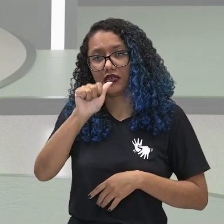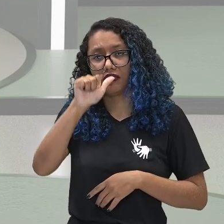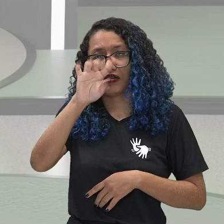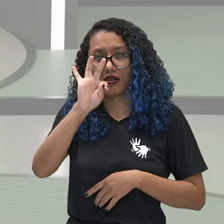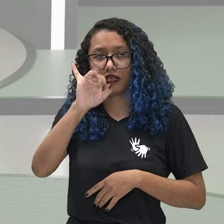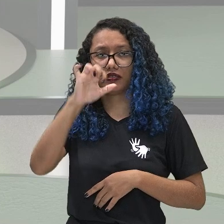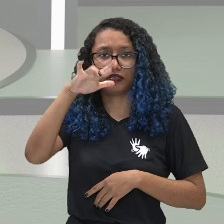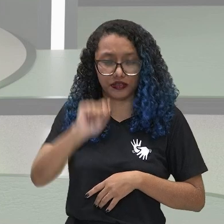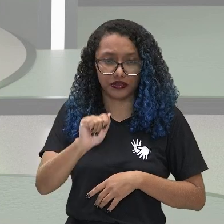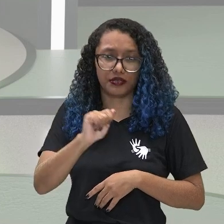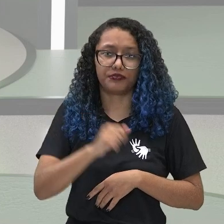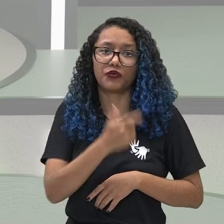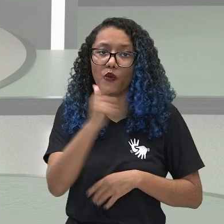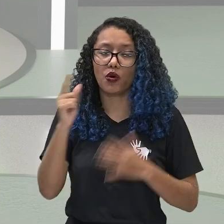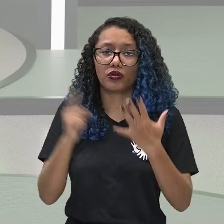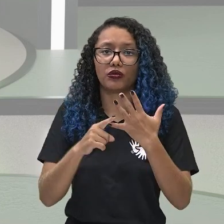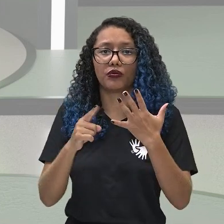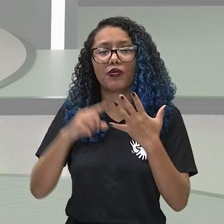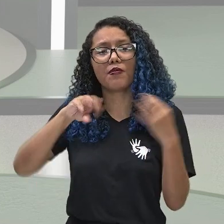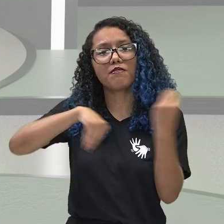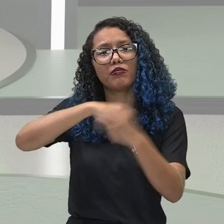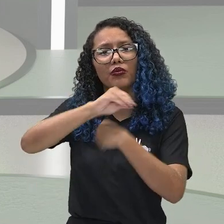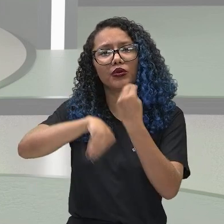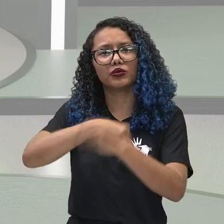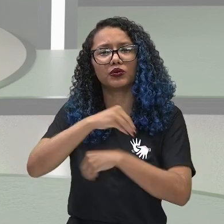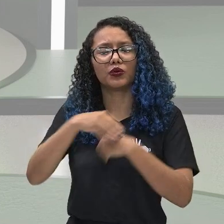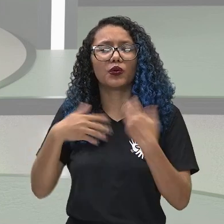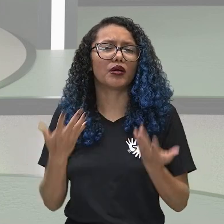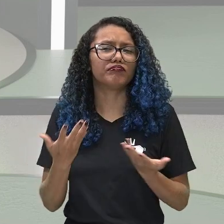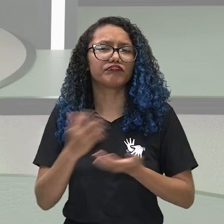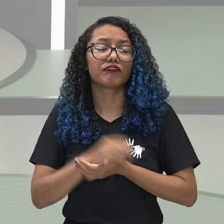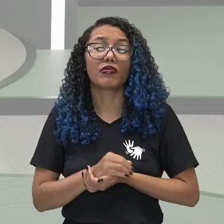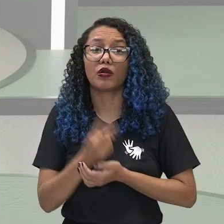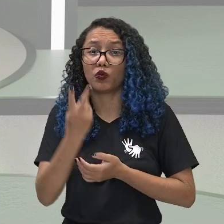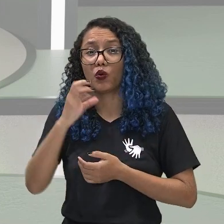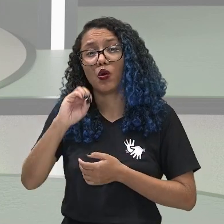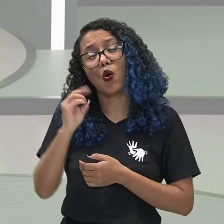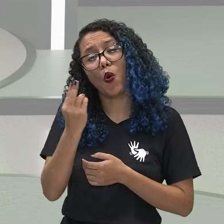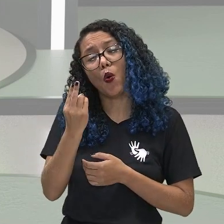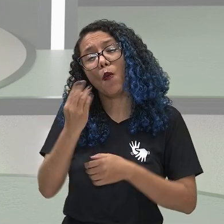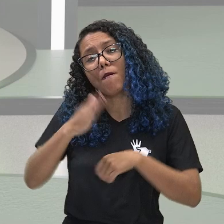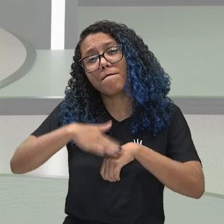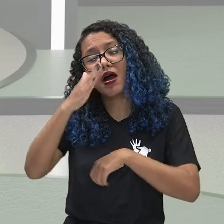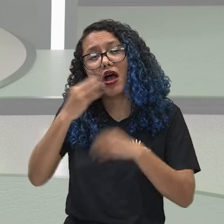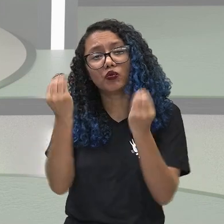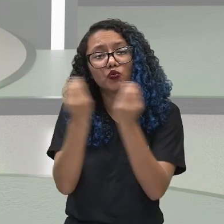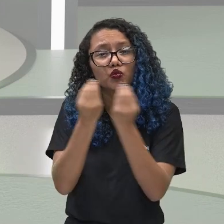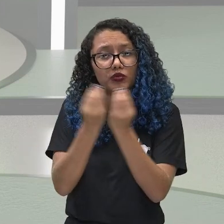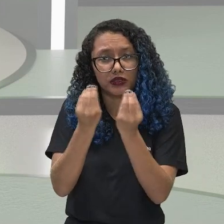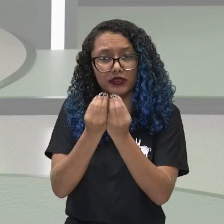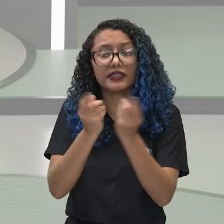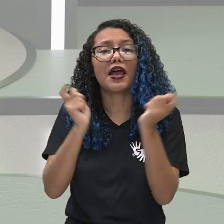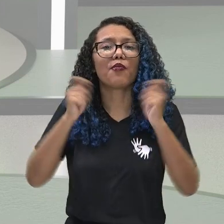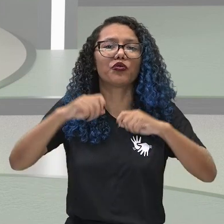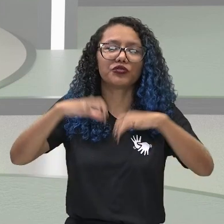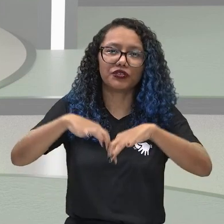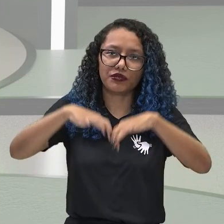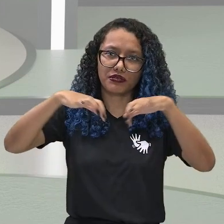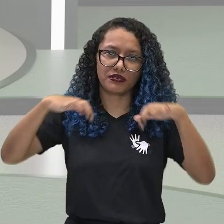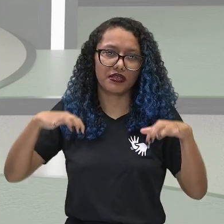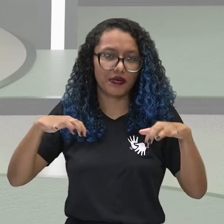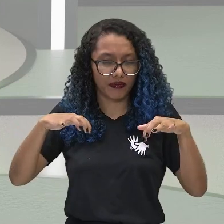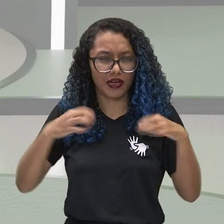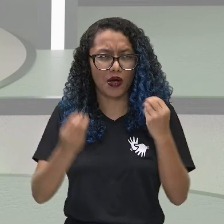misturas são combinações de duas ou mais substâncias que podem ser separadas por